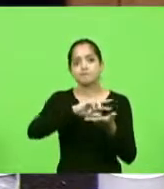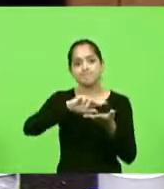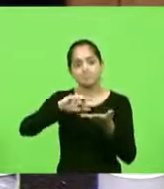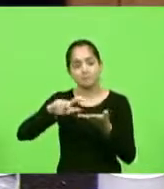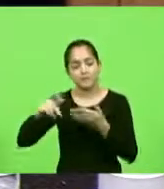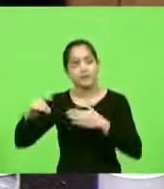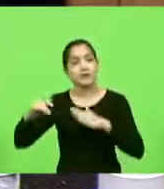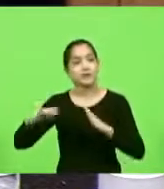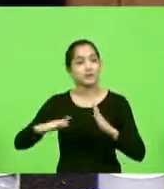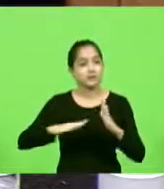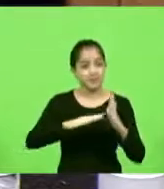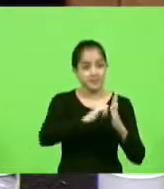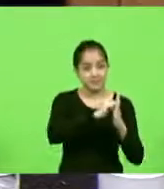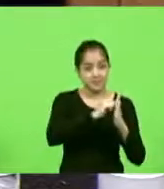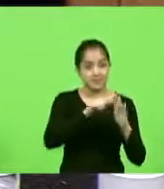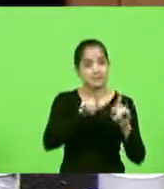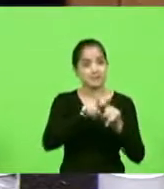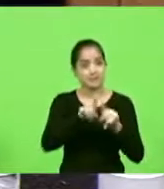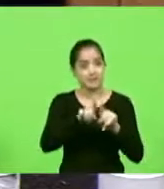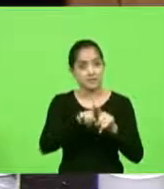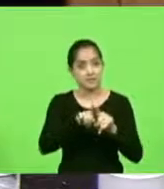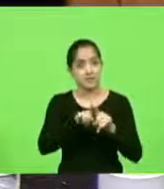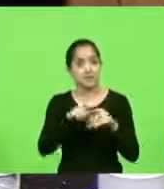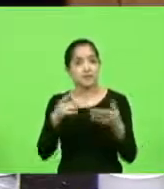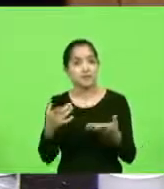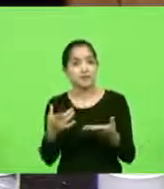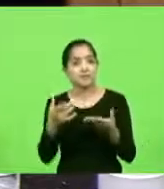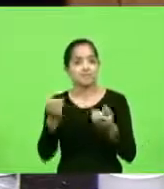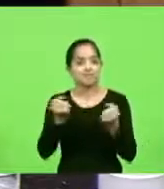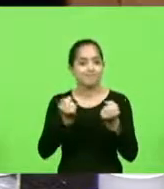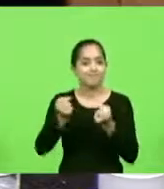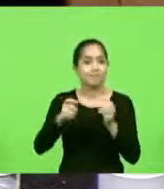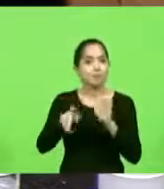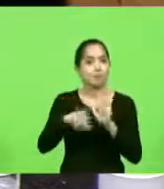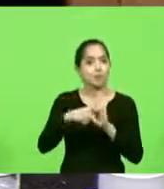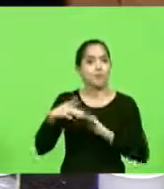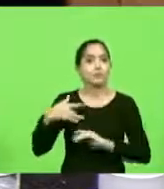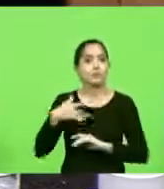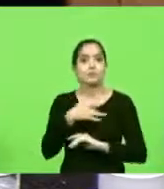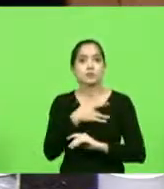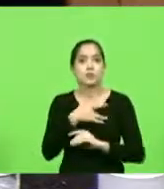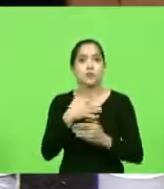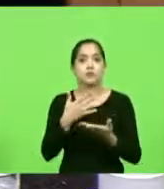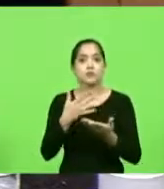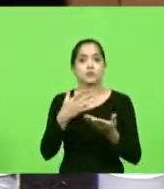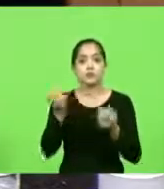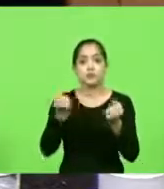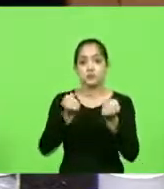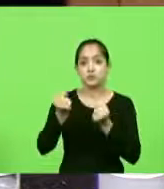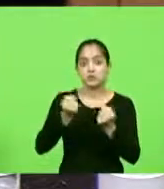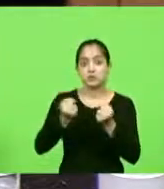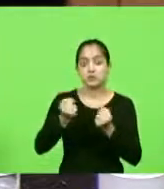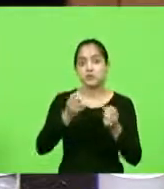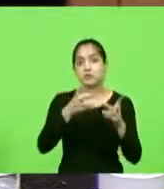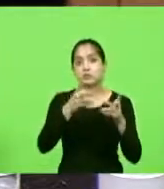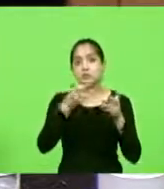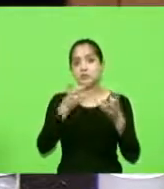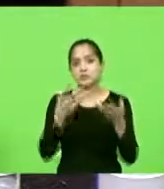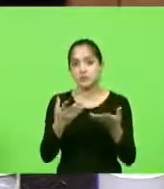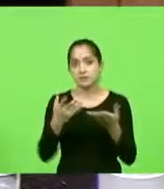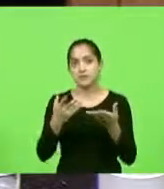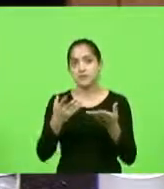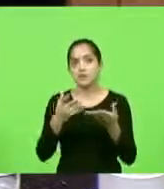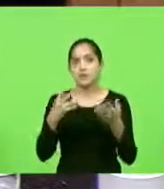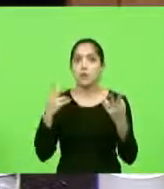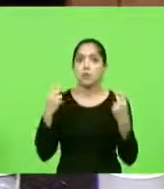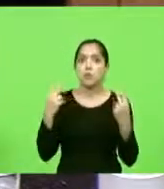acidentes relacionados a carros da saúde, quando a gente está dirigindo, a gente percebe também que muitos motoristas,